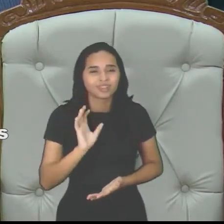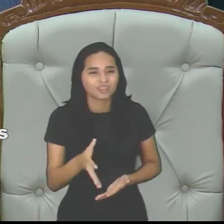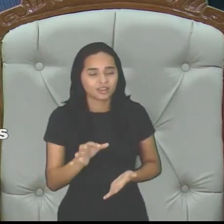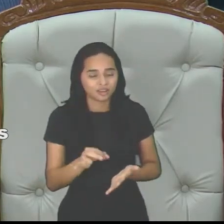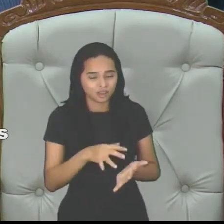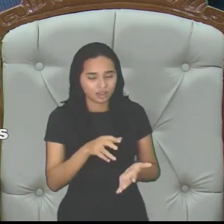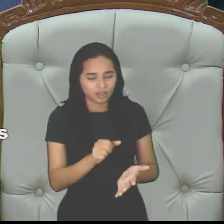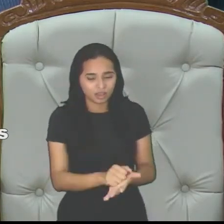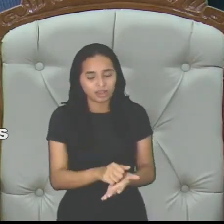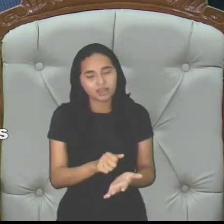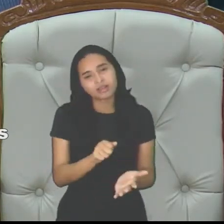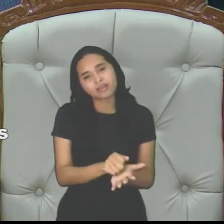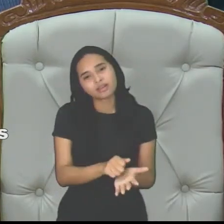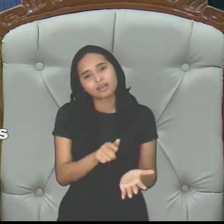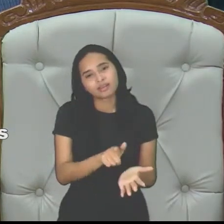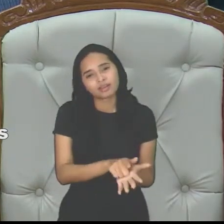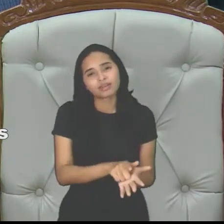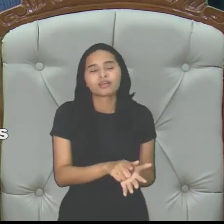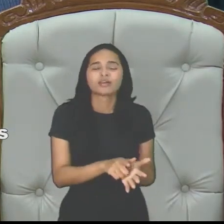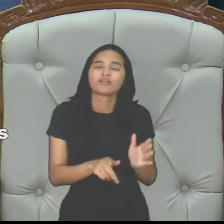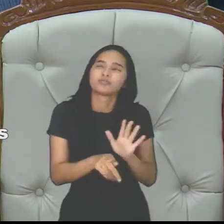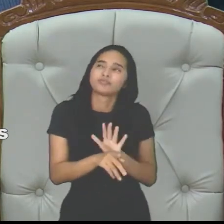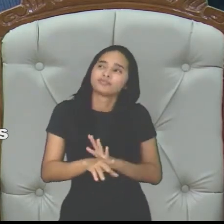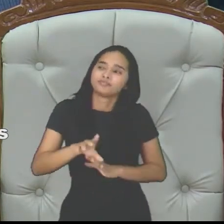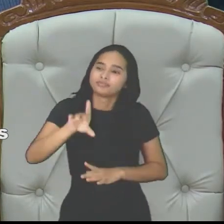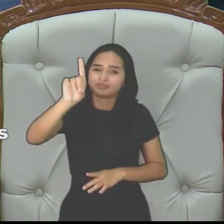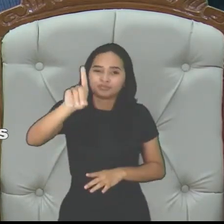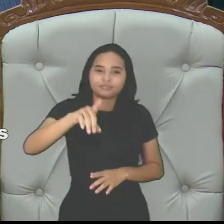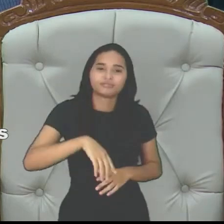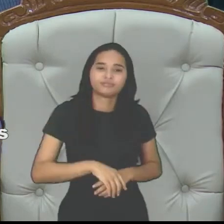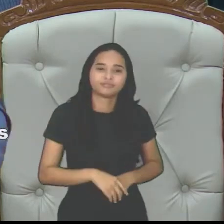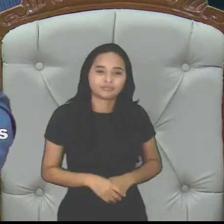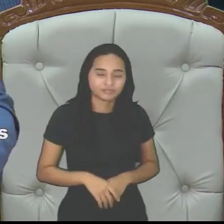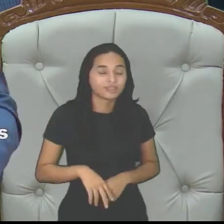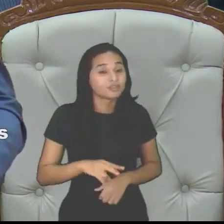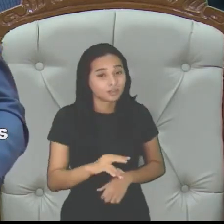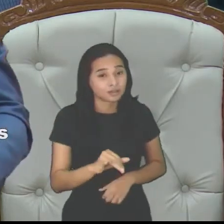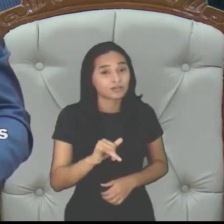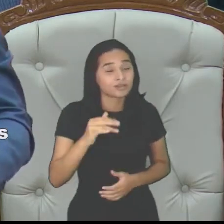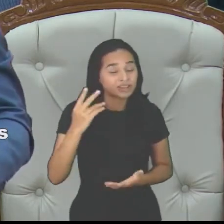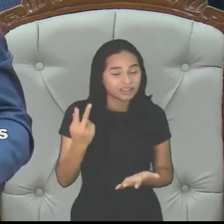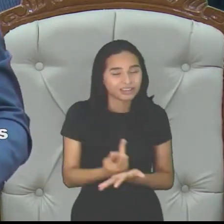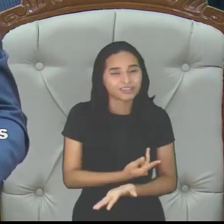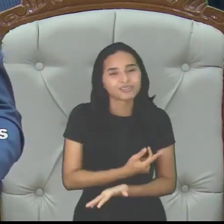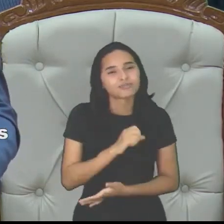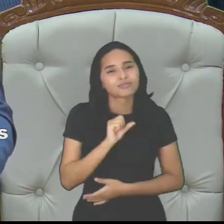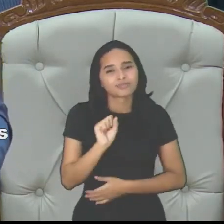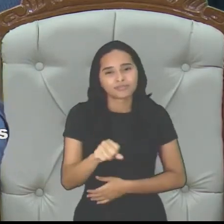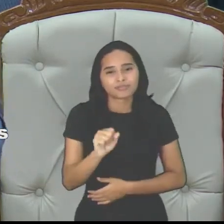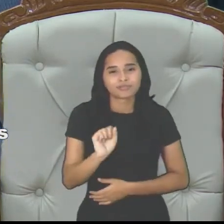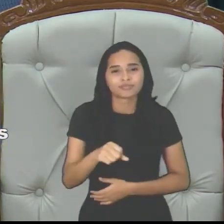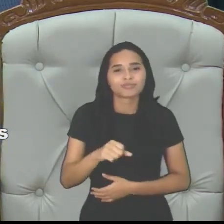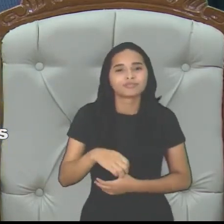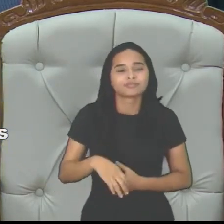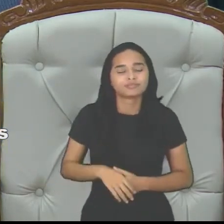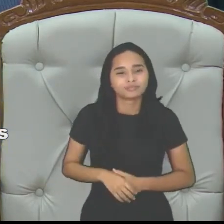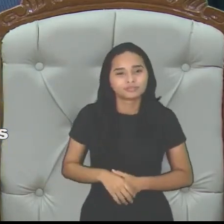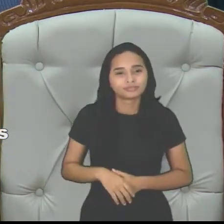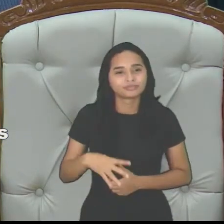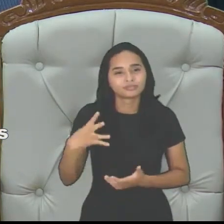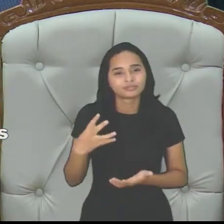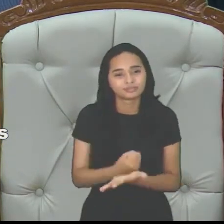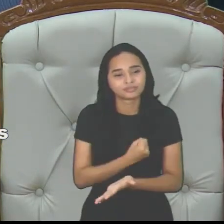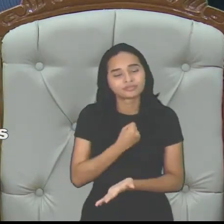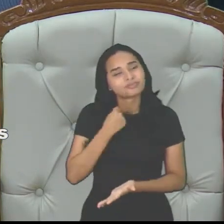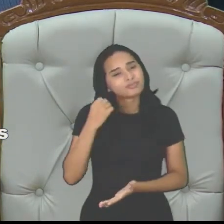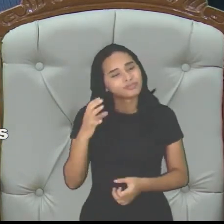na agenda de Deus. E vai acontecer. O arrebatamento